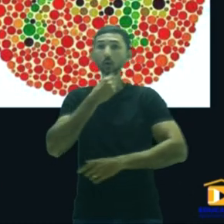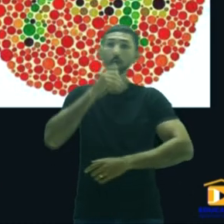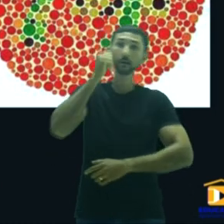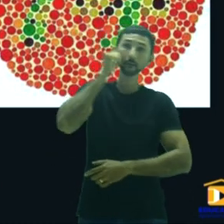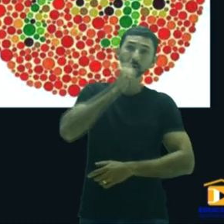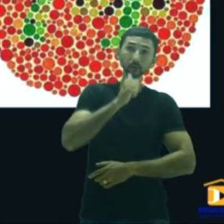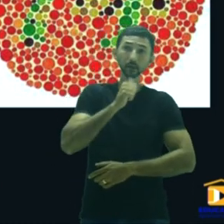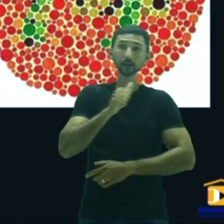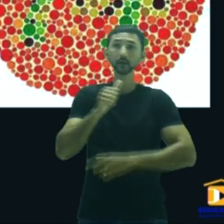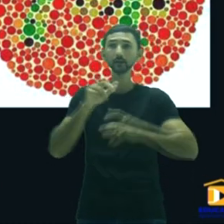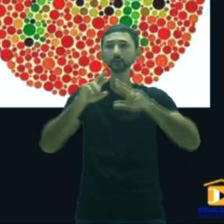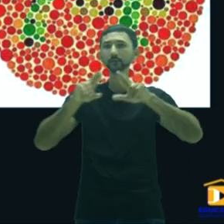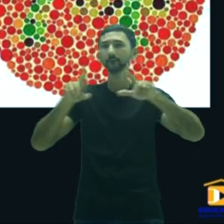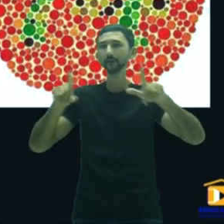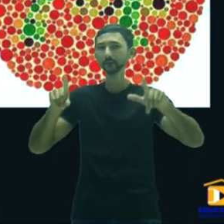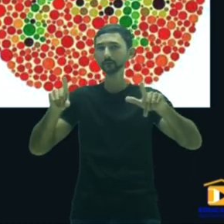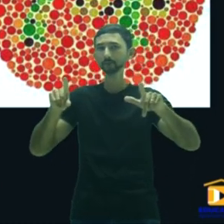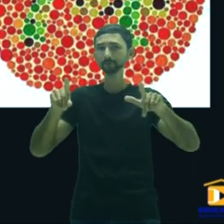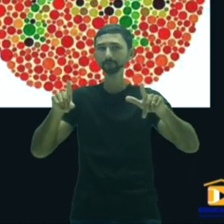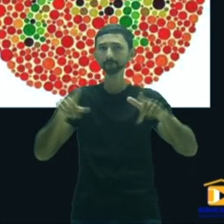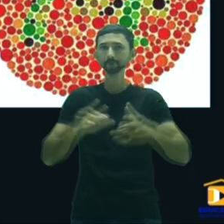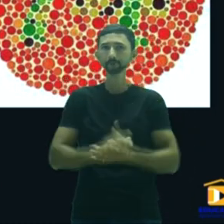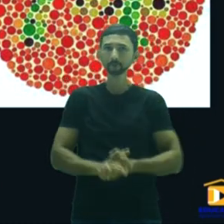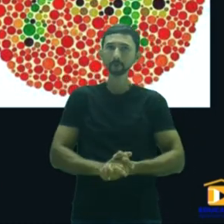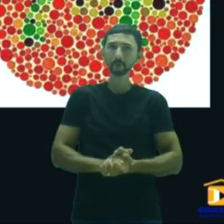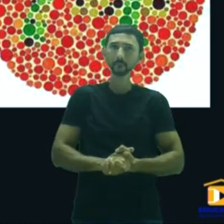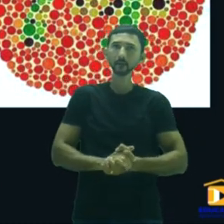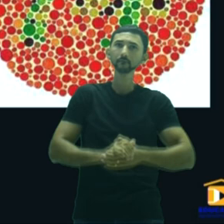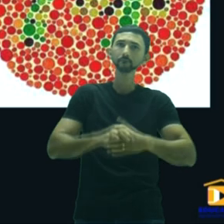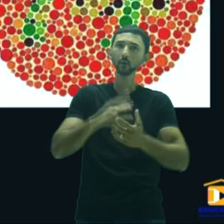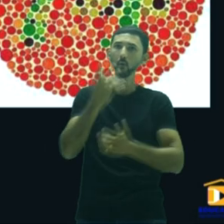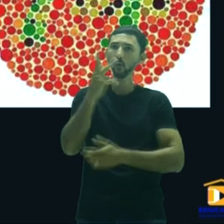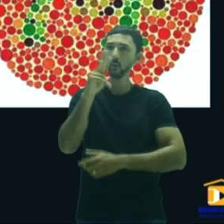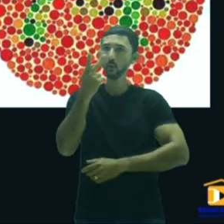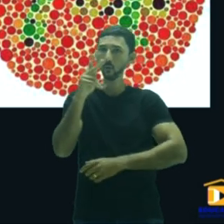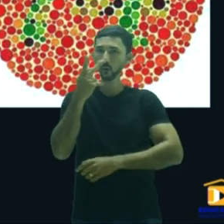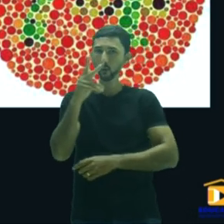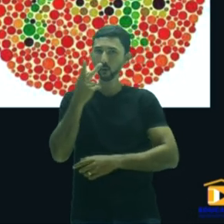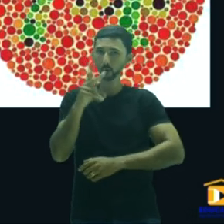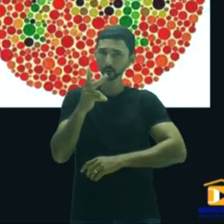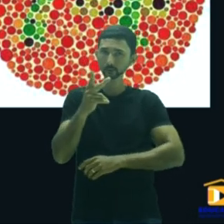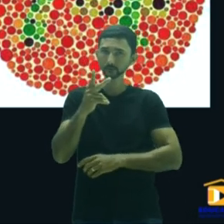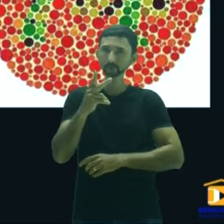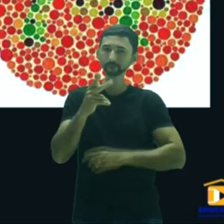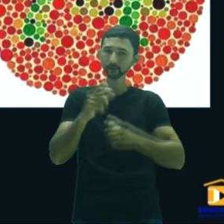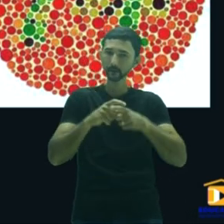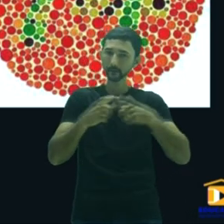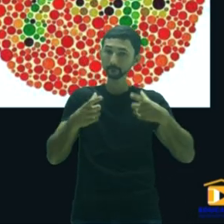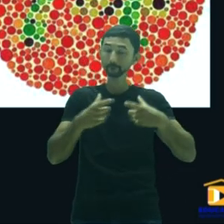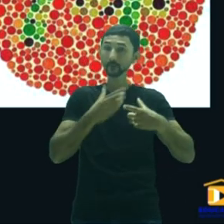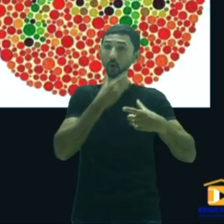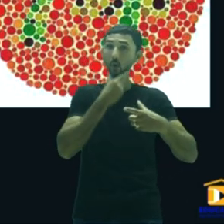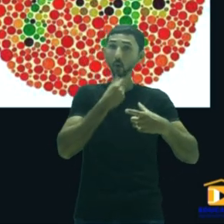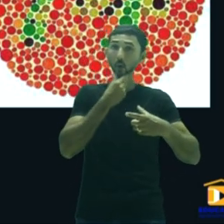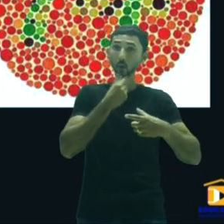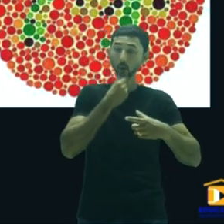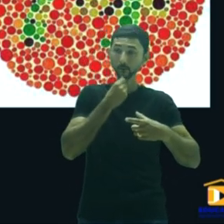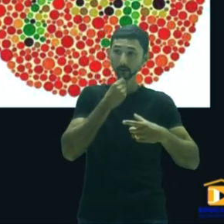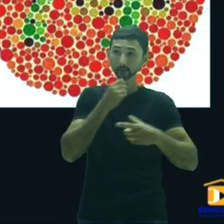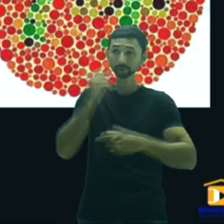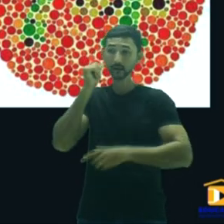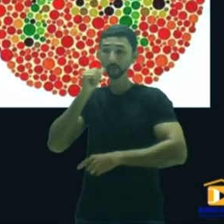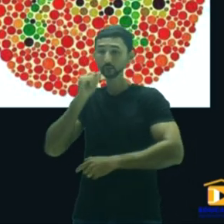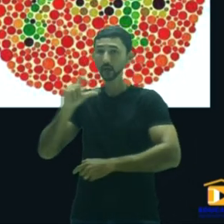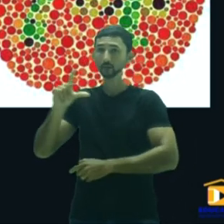forma diferente. Tanto a hemofilia quanto o daltonismo tem maior frequência em homens do que em